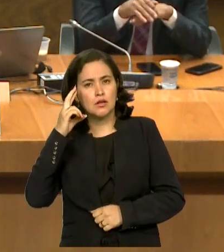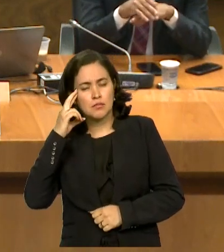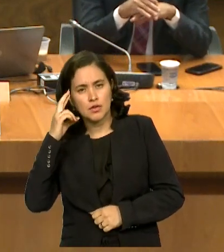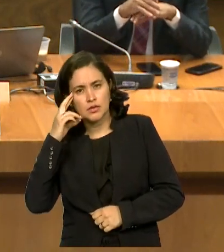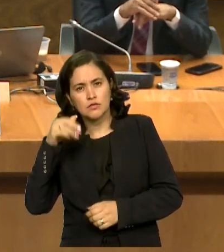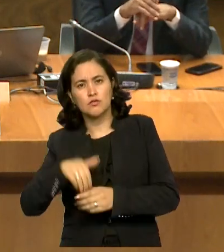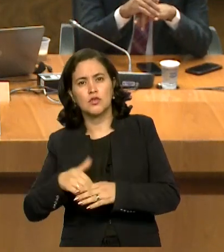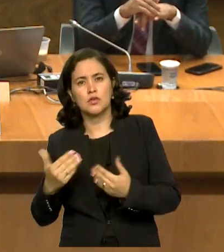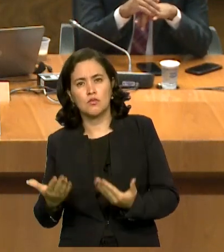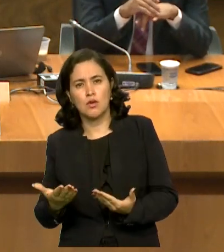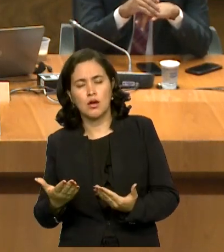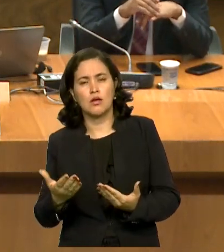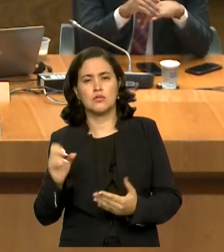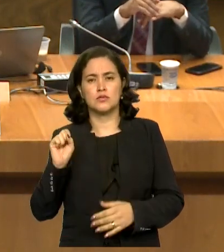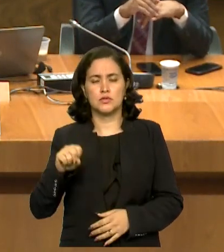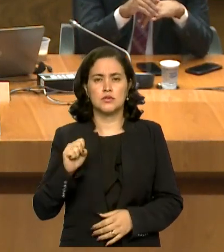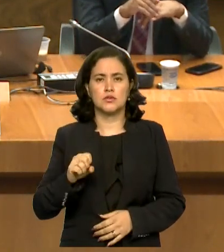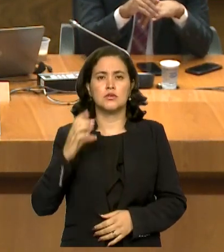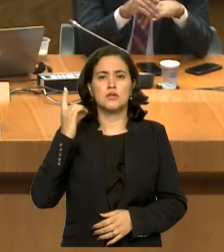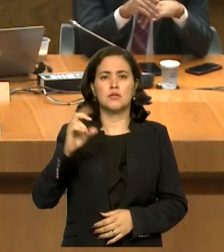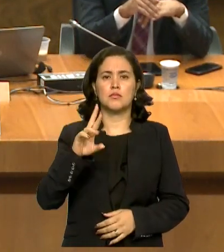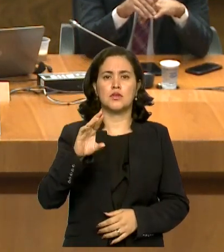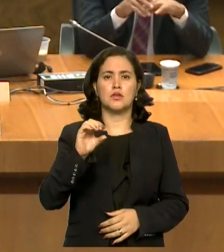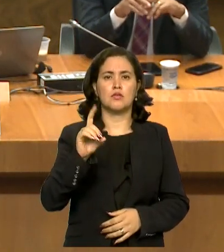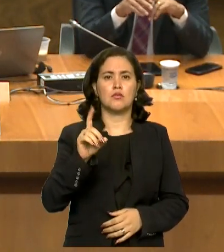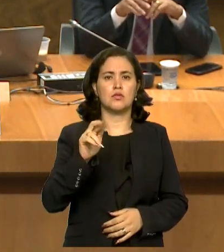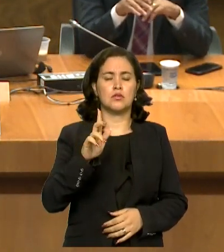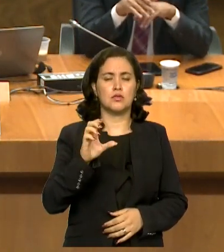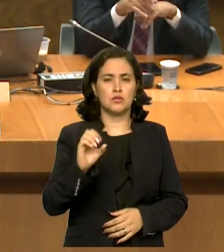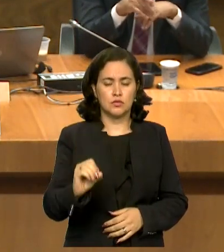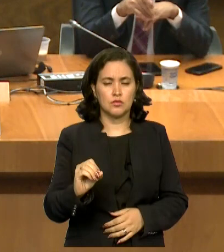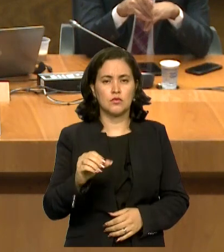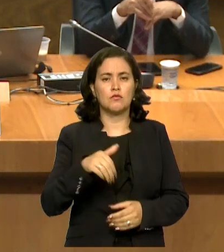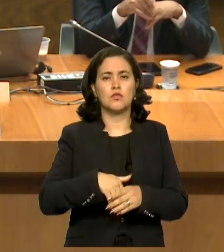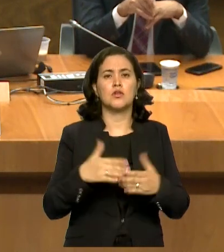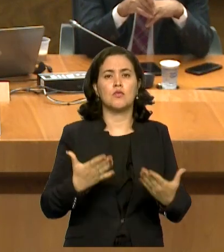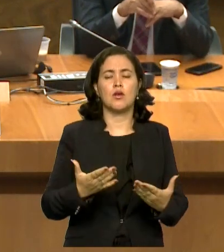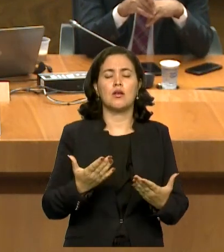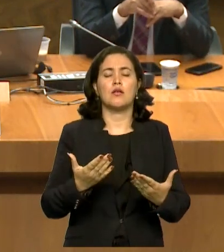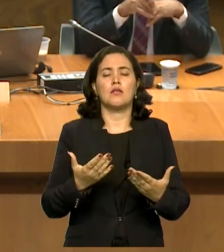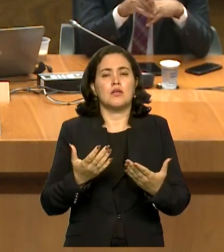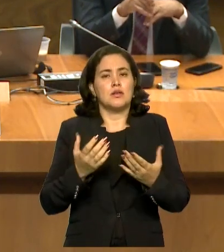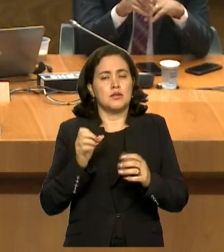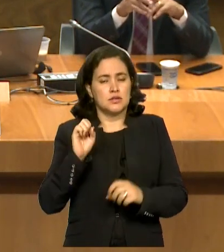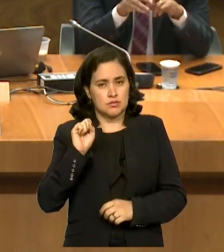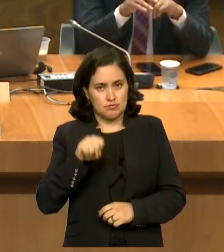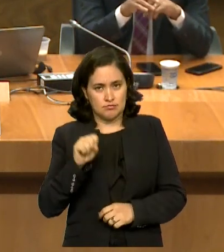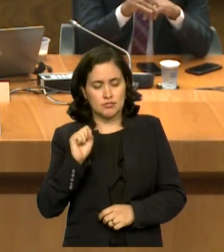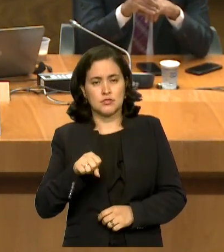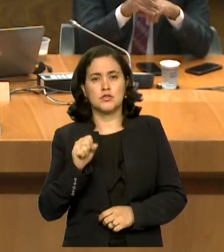pleno restabelecimento do seu joelho para que ele possa caminhar pelo Maranhão fazendo a boa política.